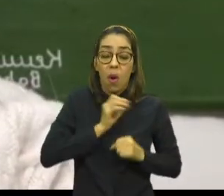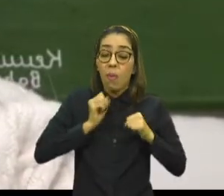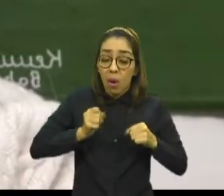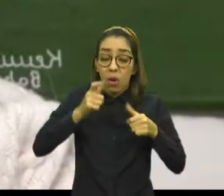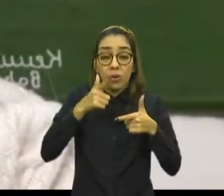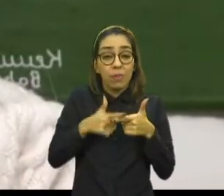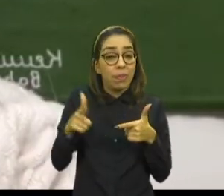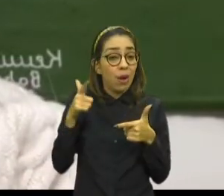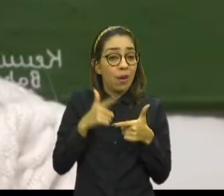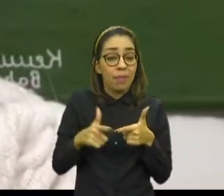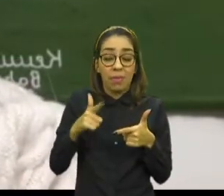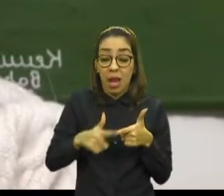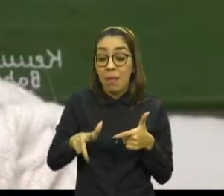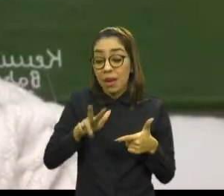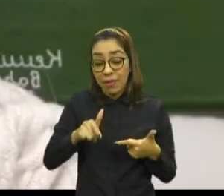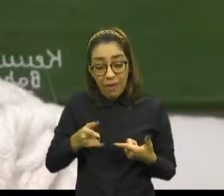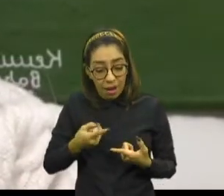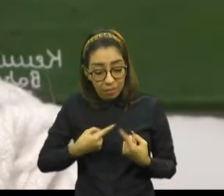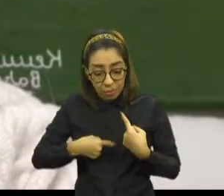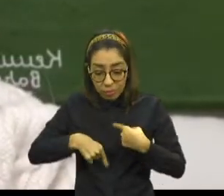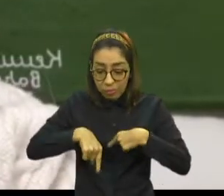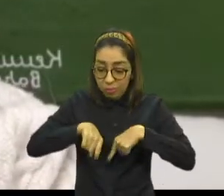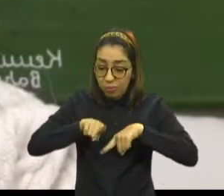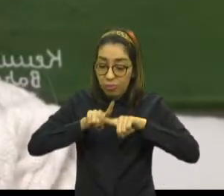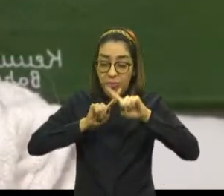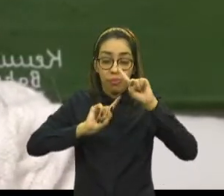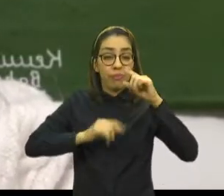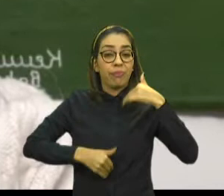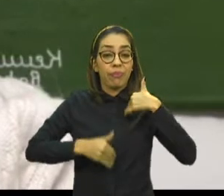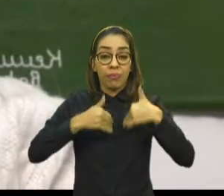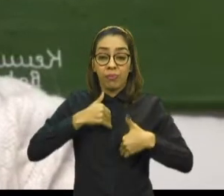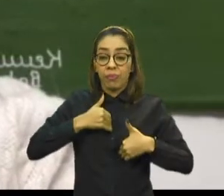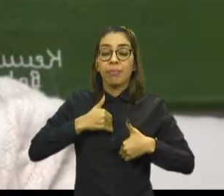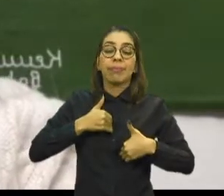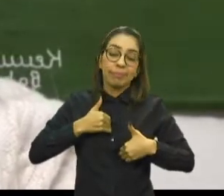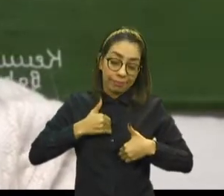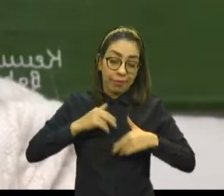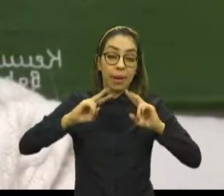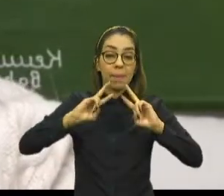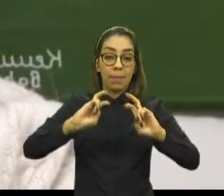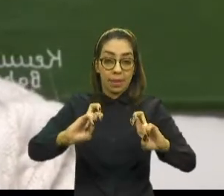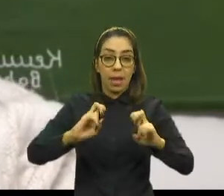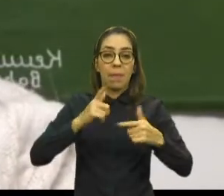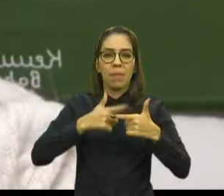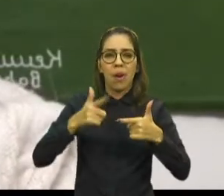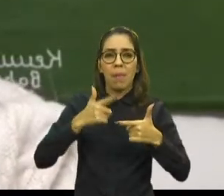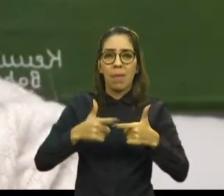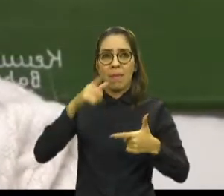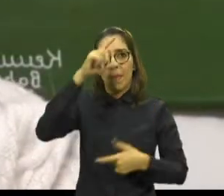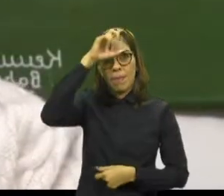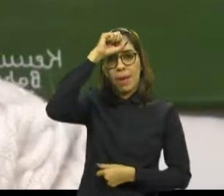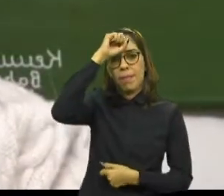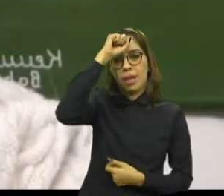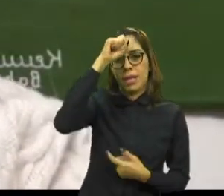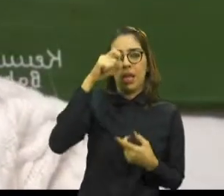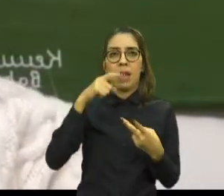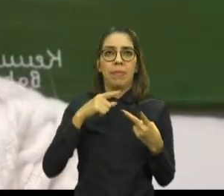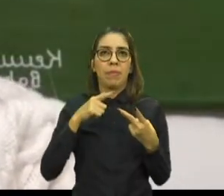seu desenvolvimento passam a apresentar problemas de aprendizado, problemas de